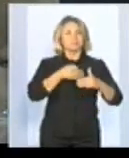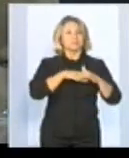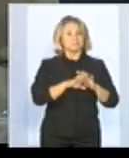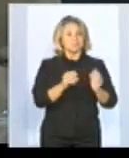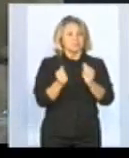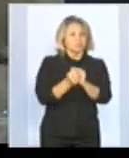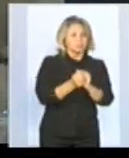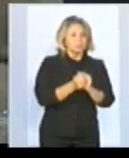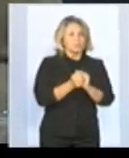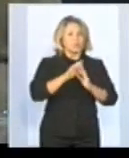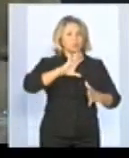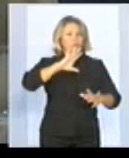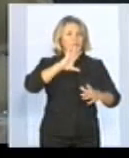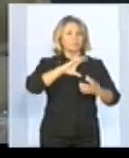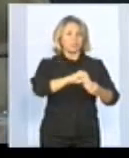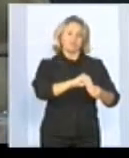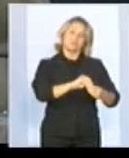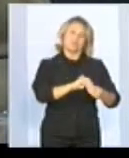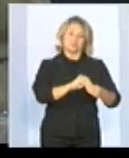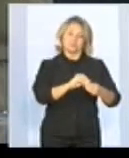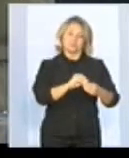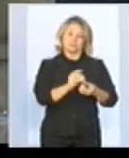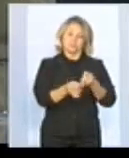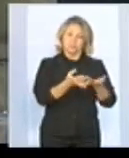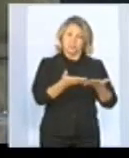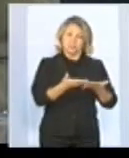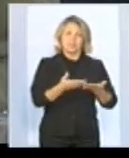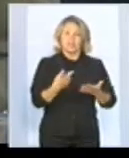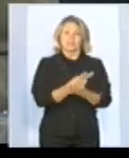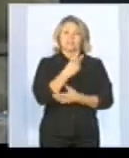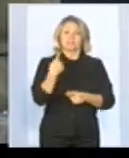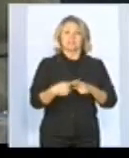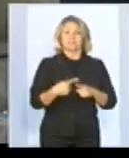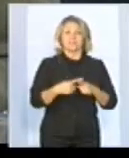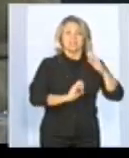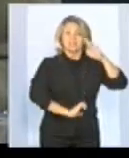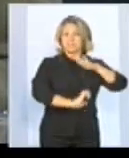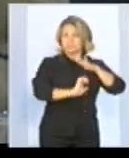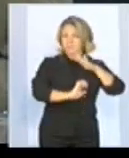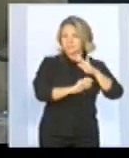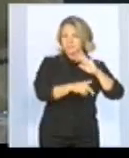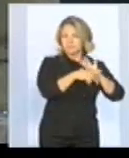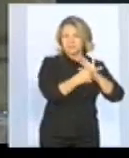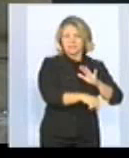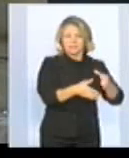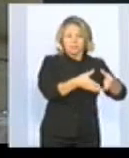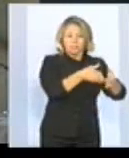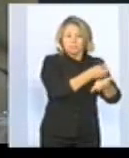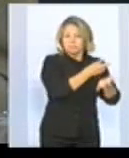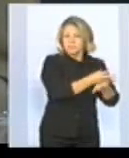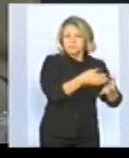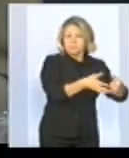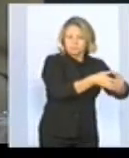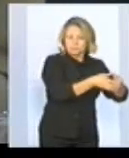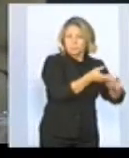da concorrência um fechamento de mercado. Como é que isso acontece? Porque as empresas todas fazem parte do mesmo grupo econômico, elas podem ter